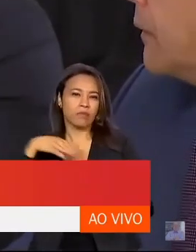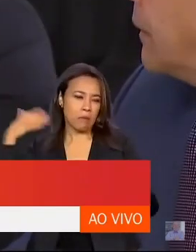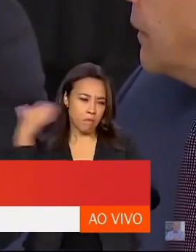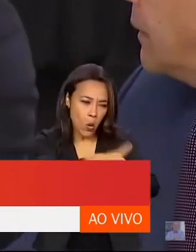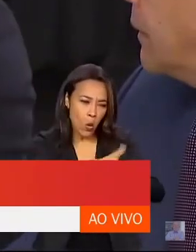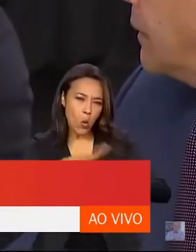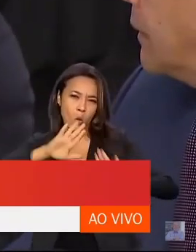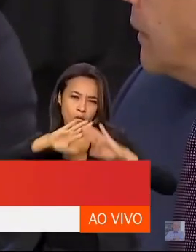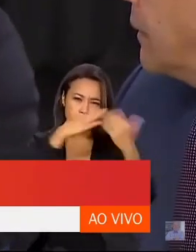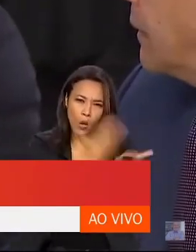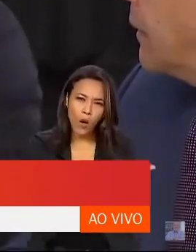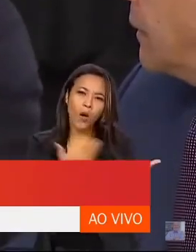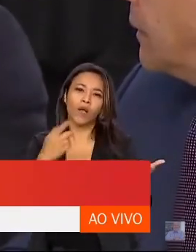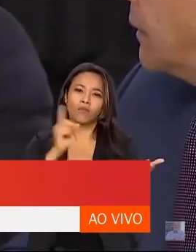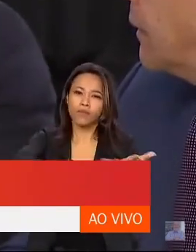incentivando, como há